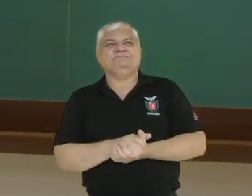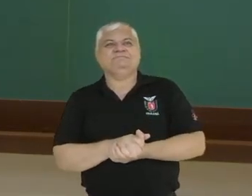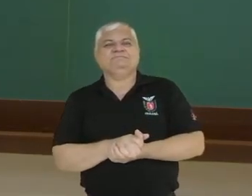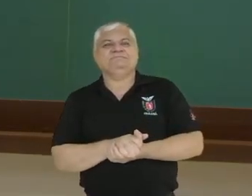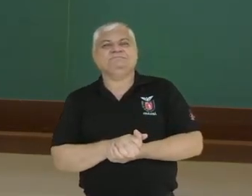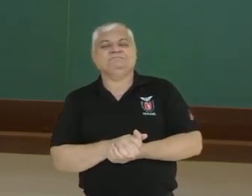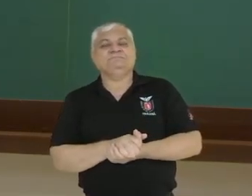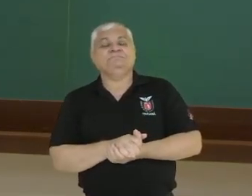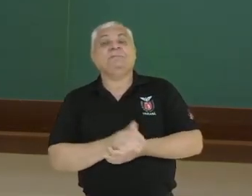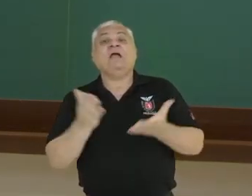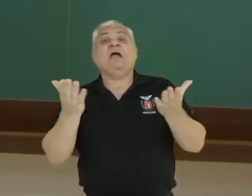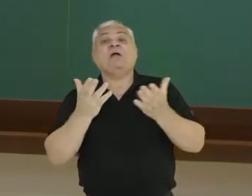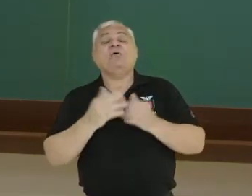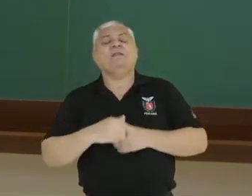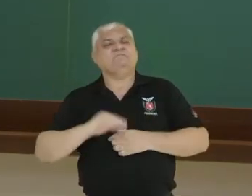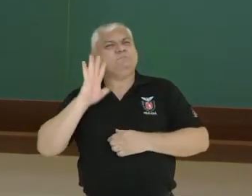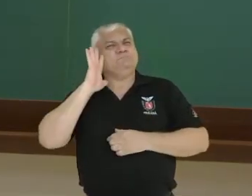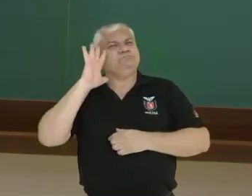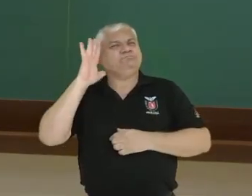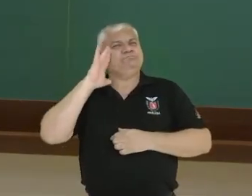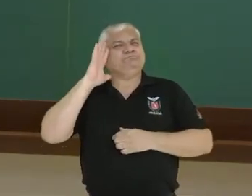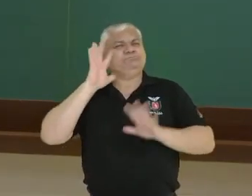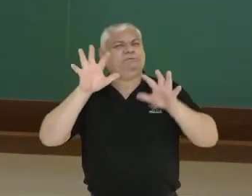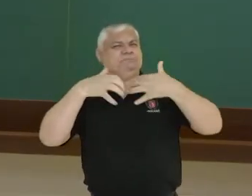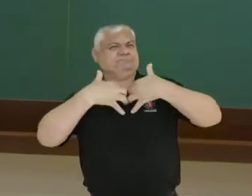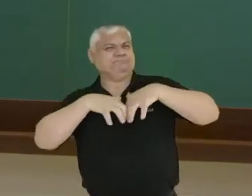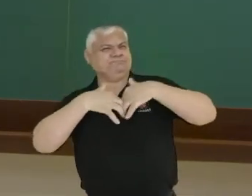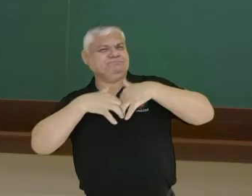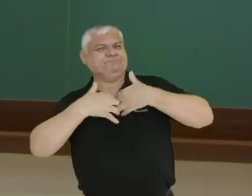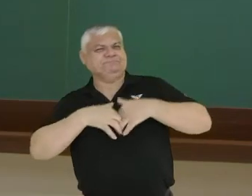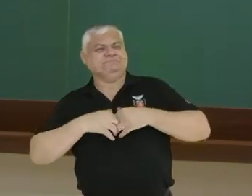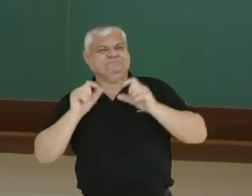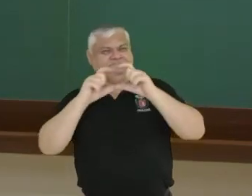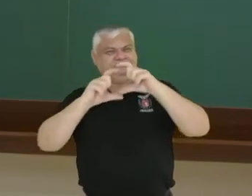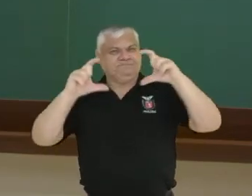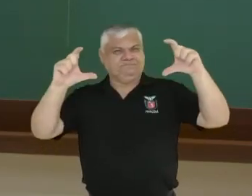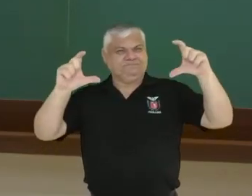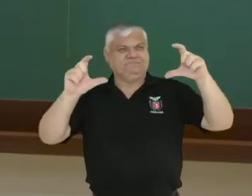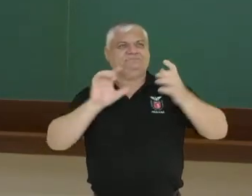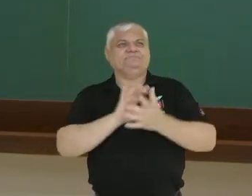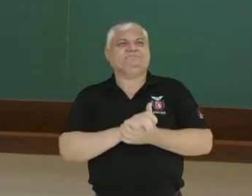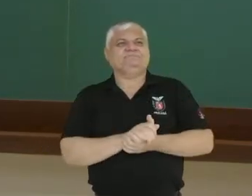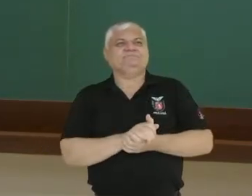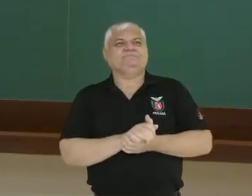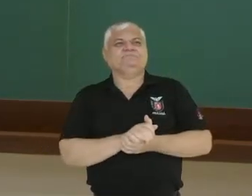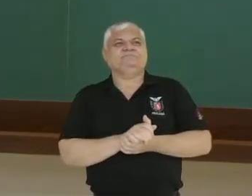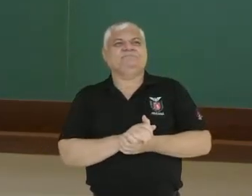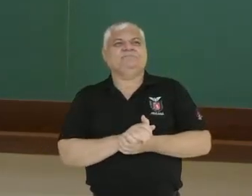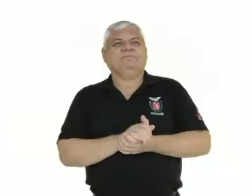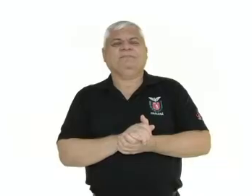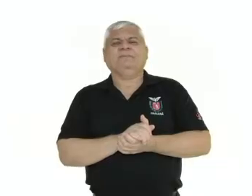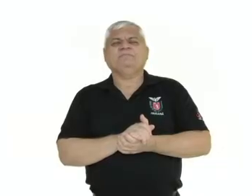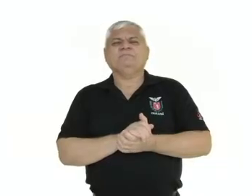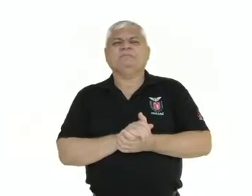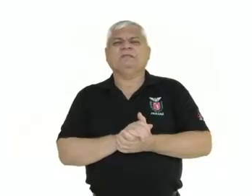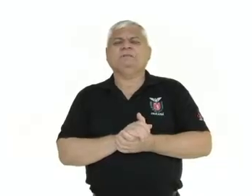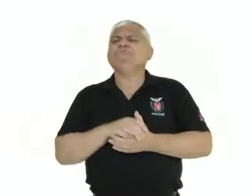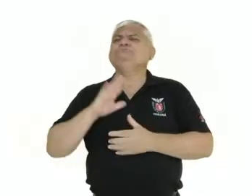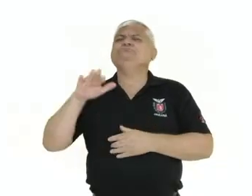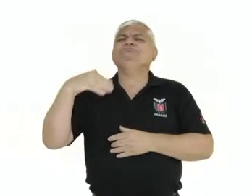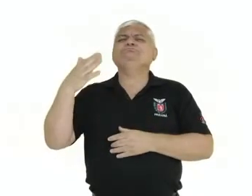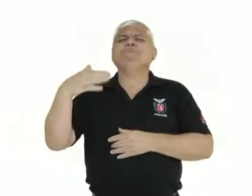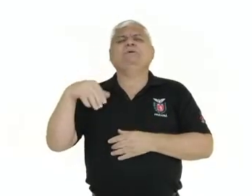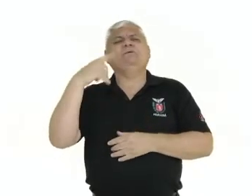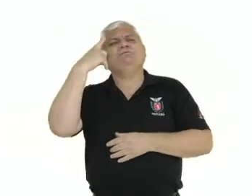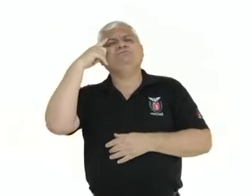Bom, vamos refletir aqui juntos, então, sobre esse trecho. Acompanhe aqui comigo. Vamos ler. Era um dia um